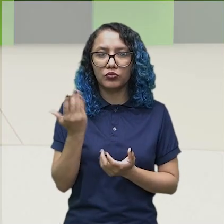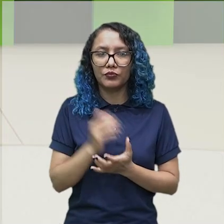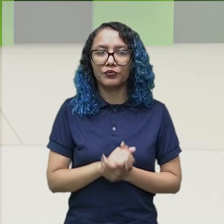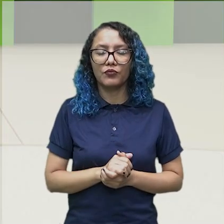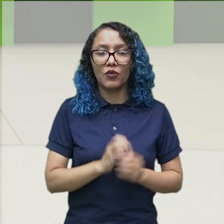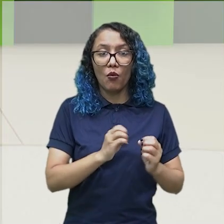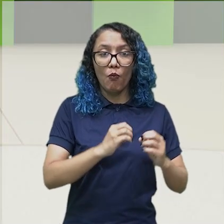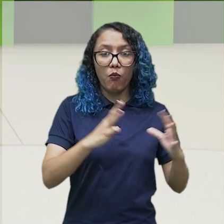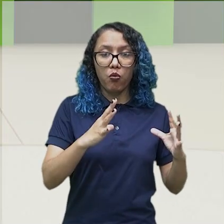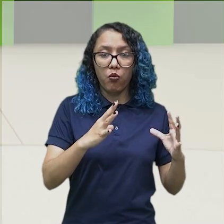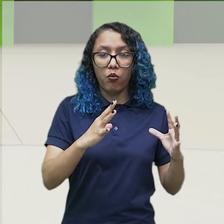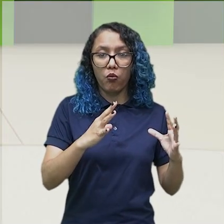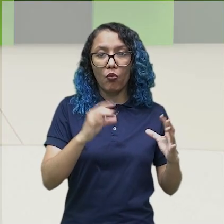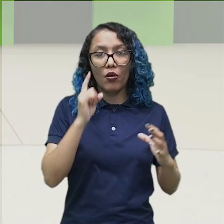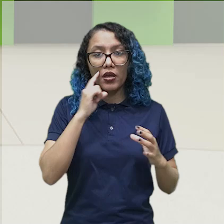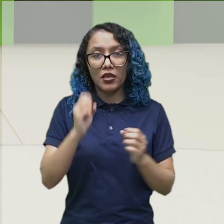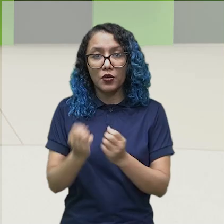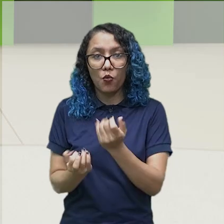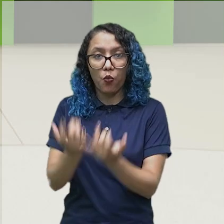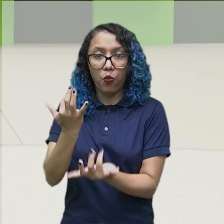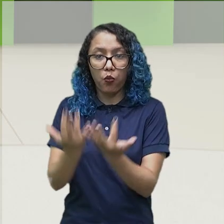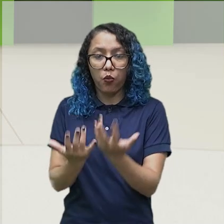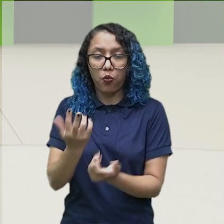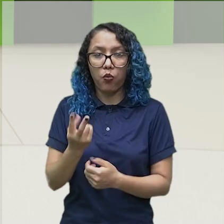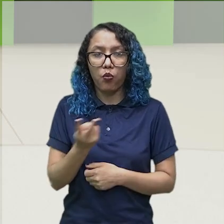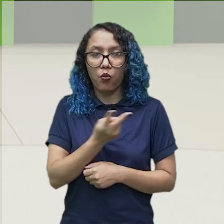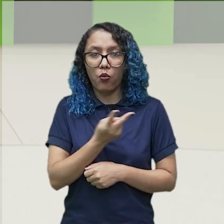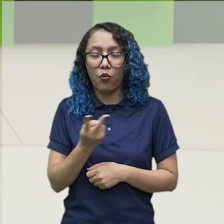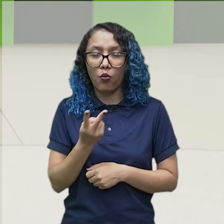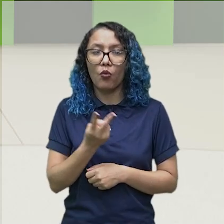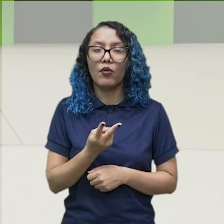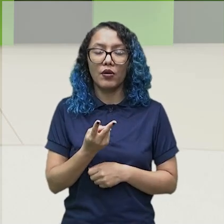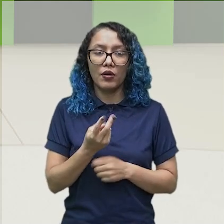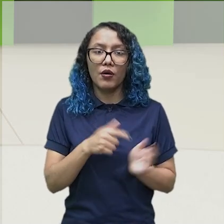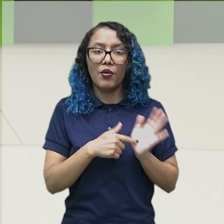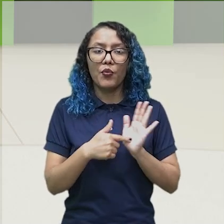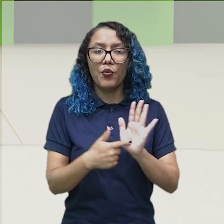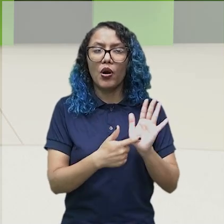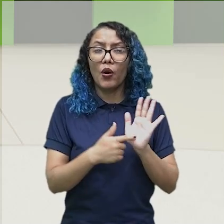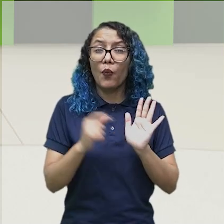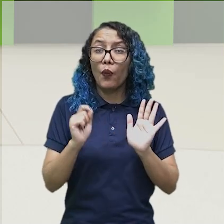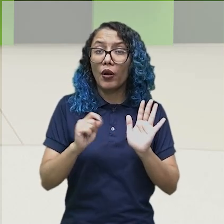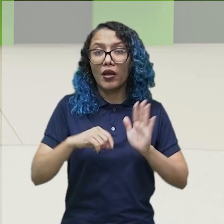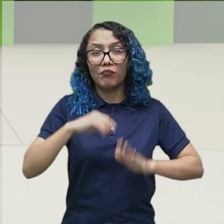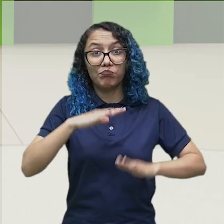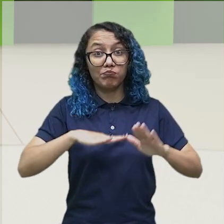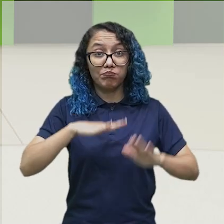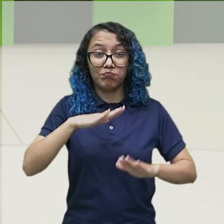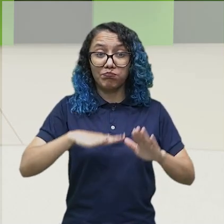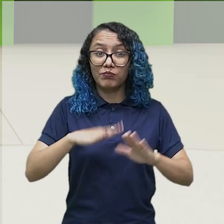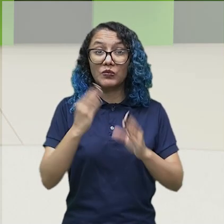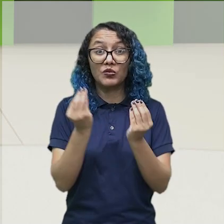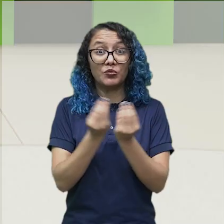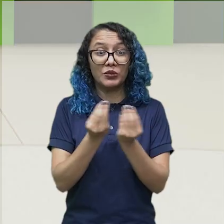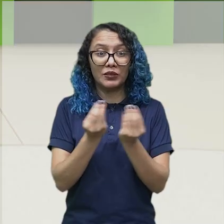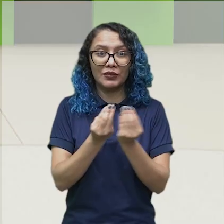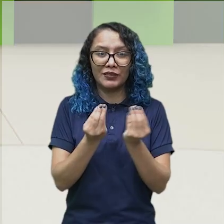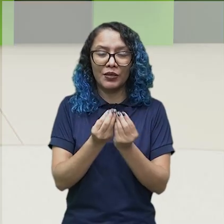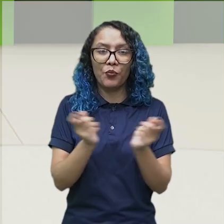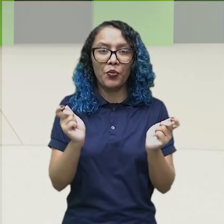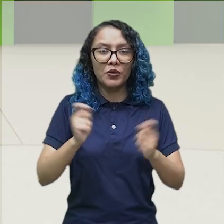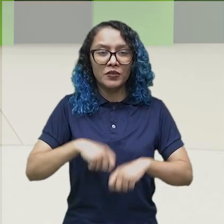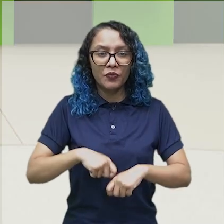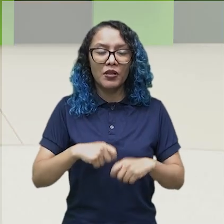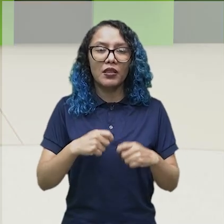aqui quanto o último, né, o símbolo aqui da lista, eles indicam que provavelmente são substâncias que têm